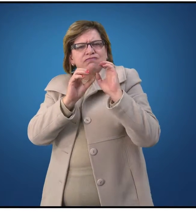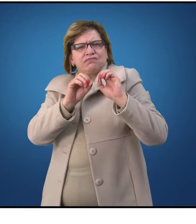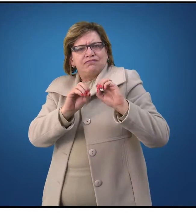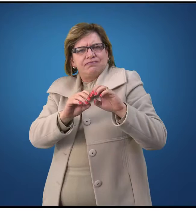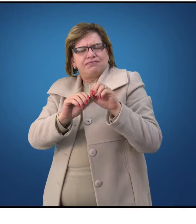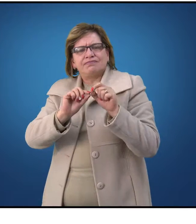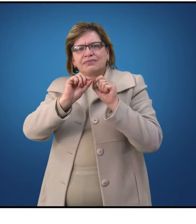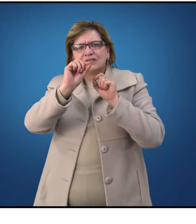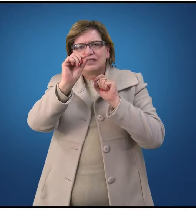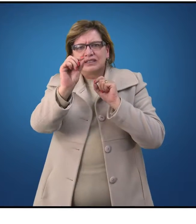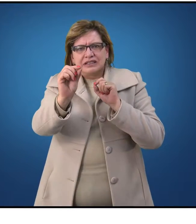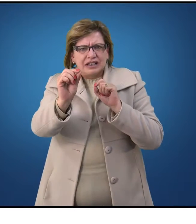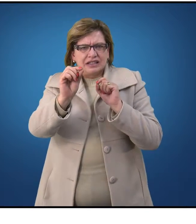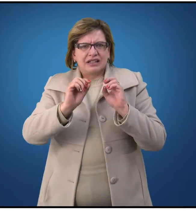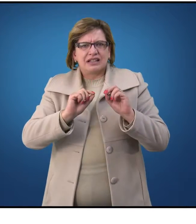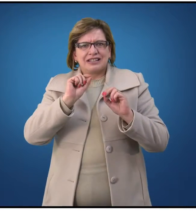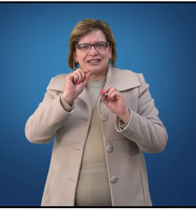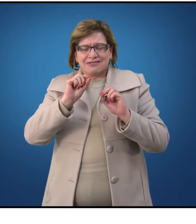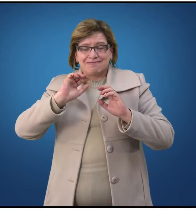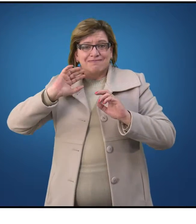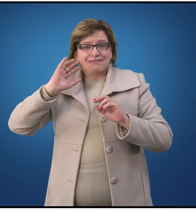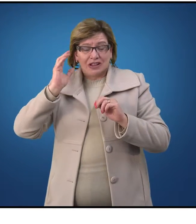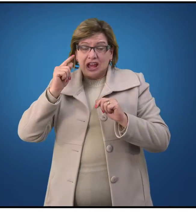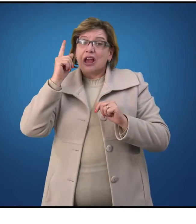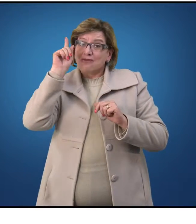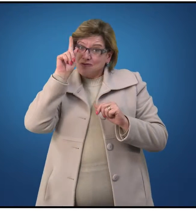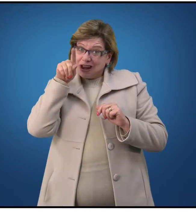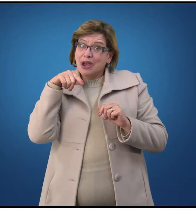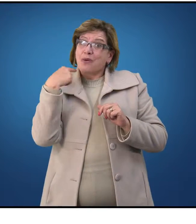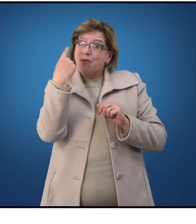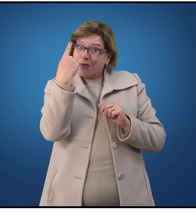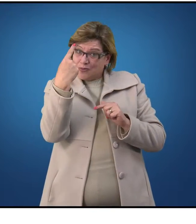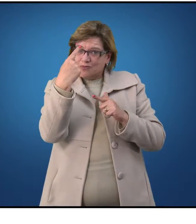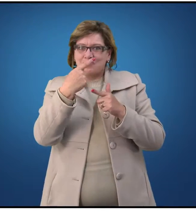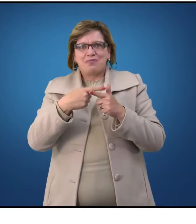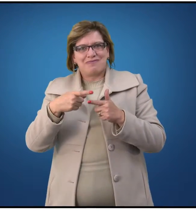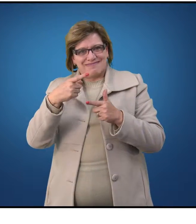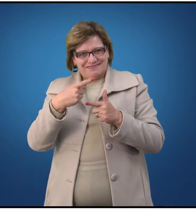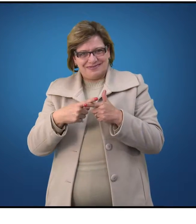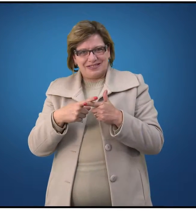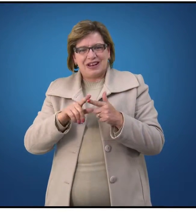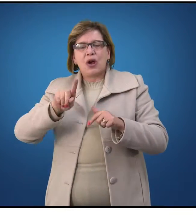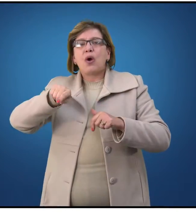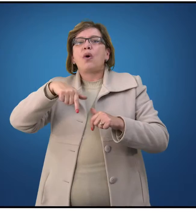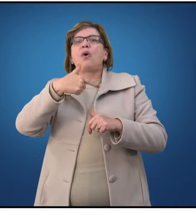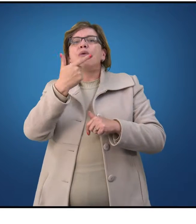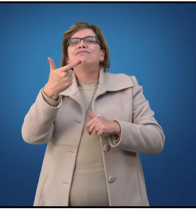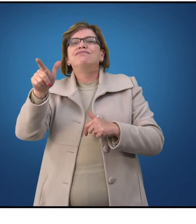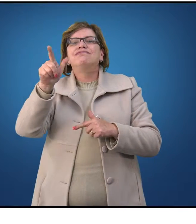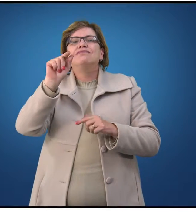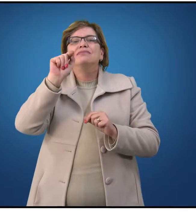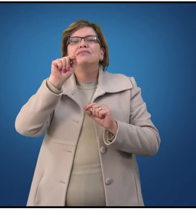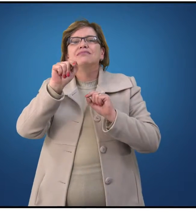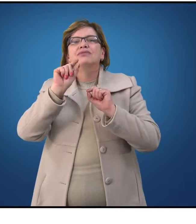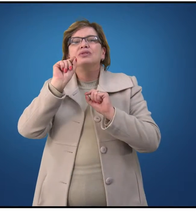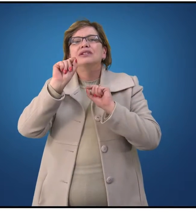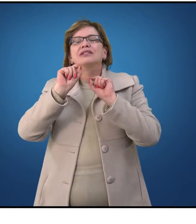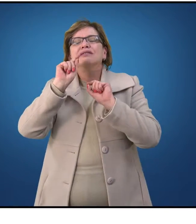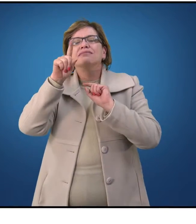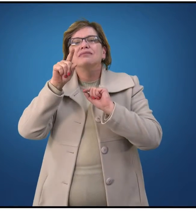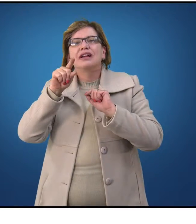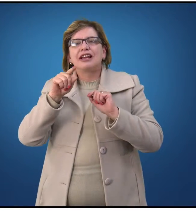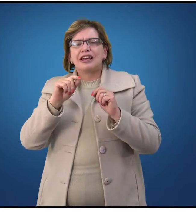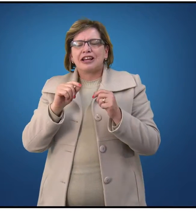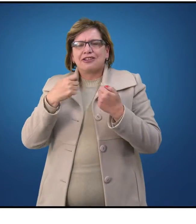distância como um todo. Isso aí é um dos desafios. A outra também é fazer com que as